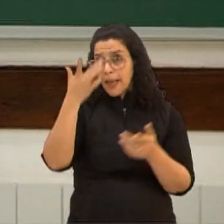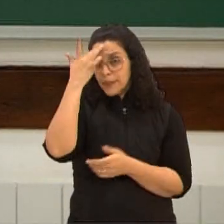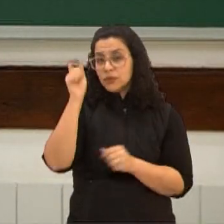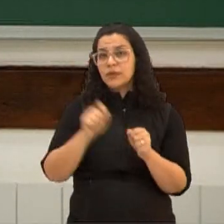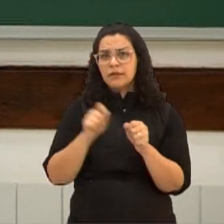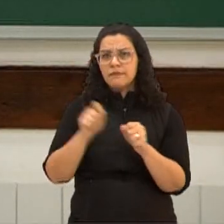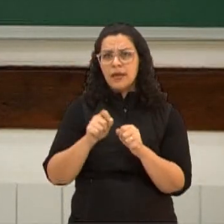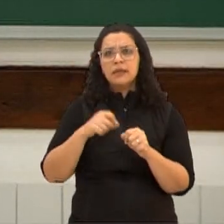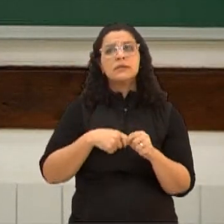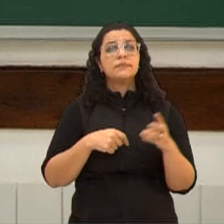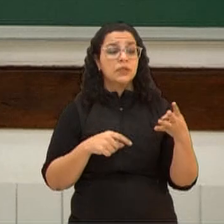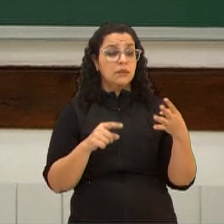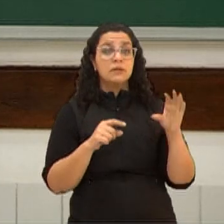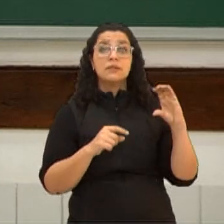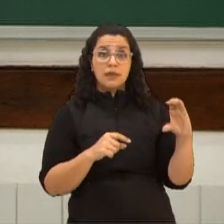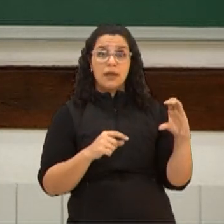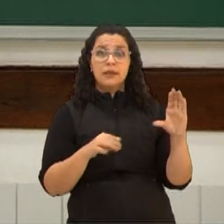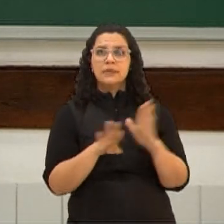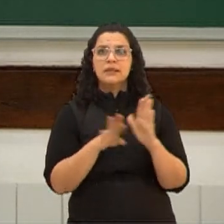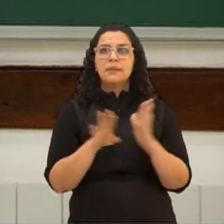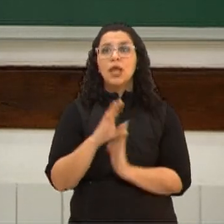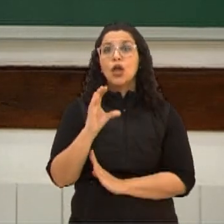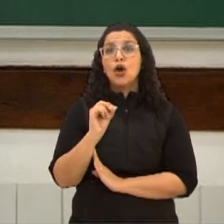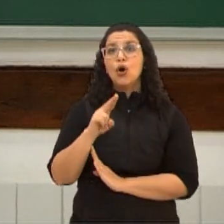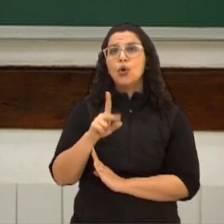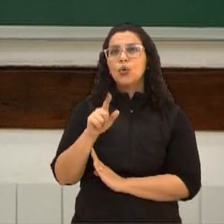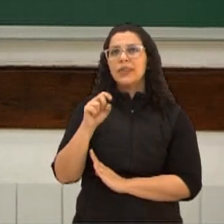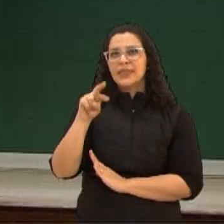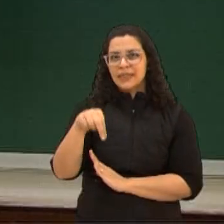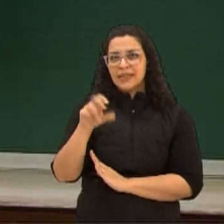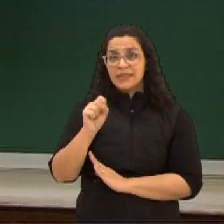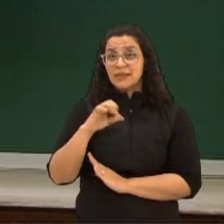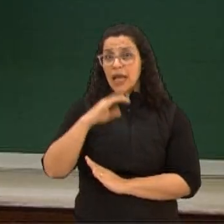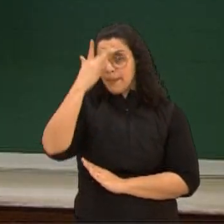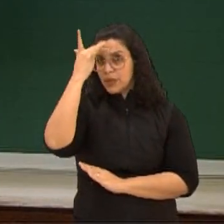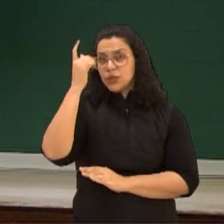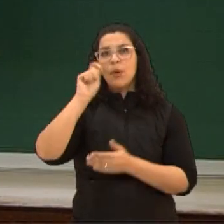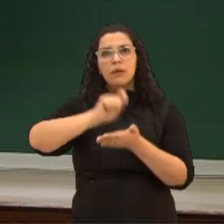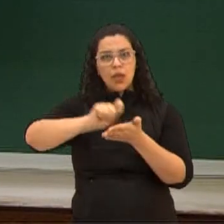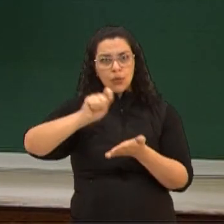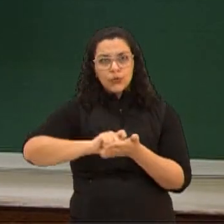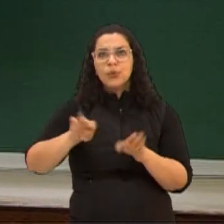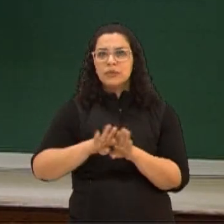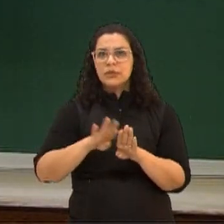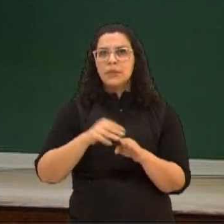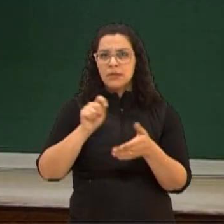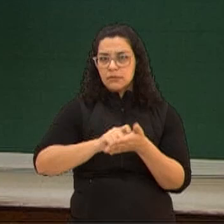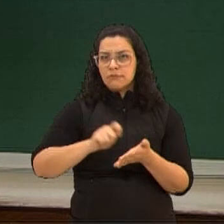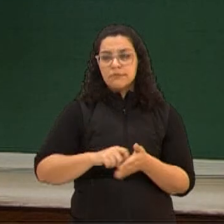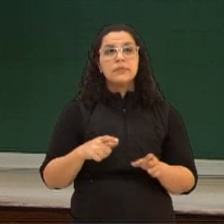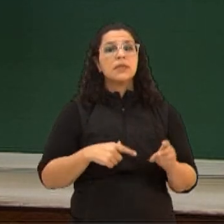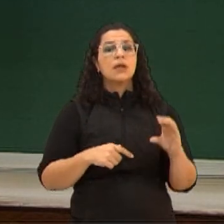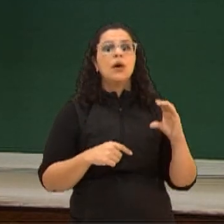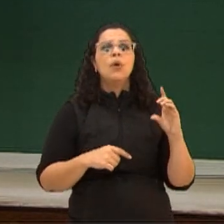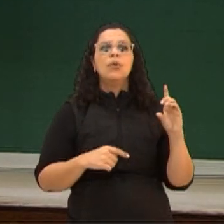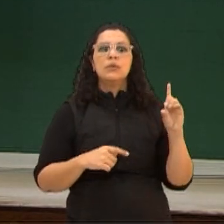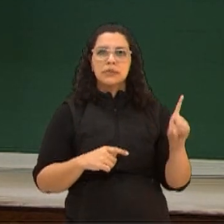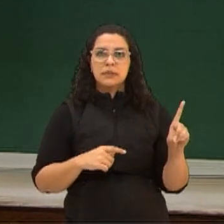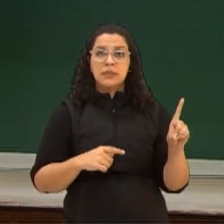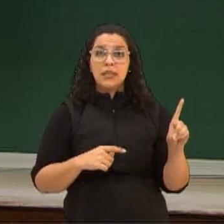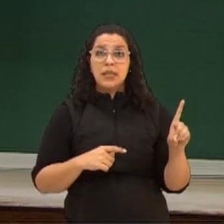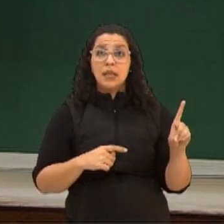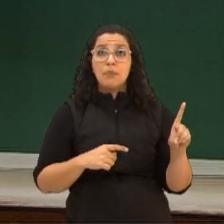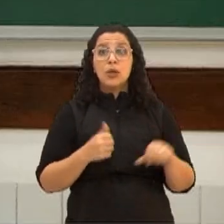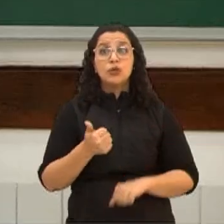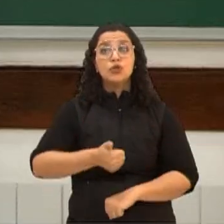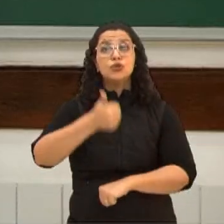a matéria. Letra C, pelo colunista, também a outra pessoa que faz a matéria. Ou será que é a